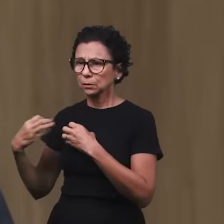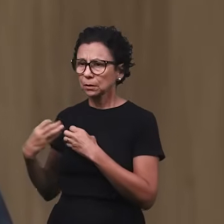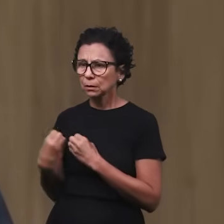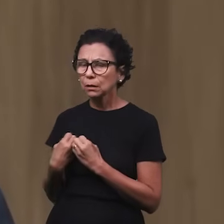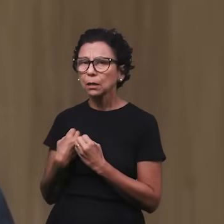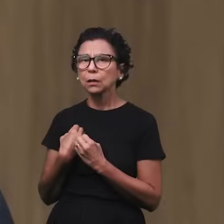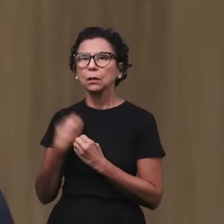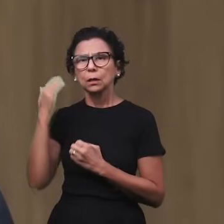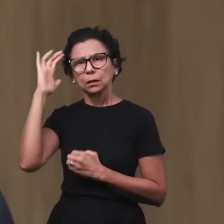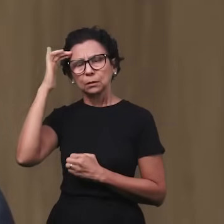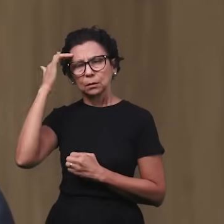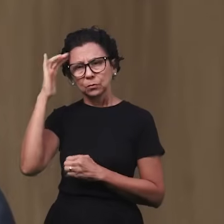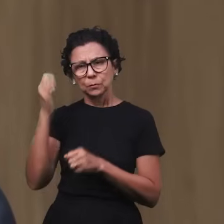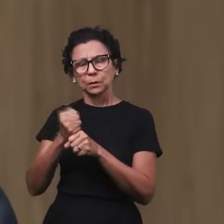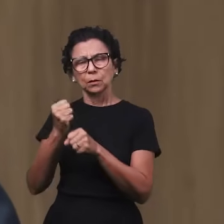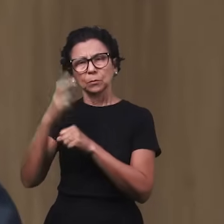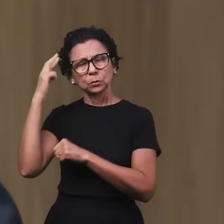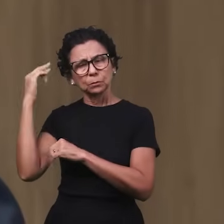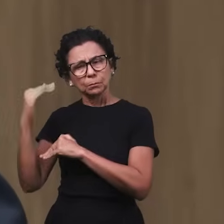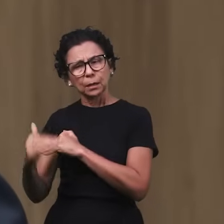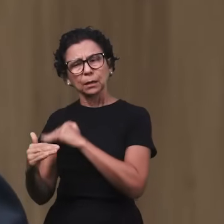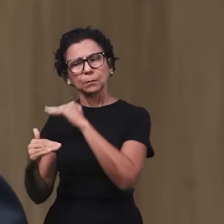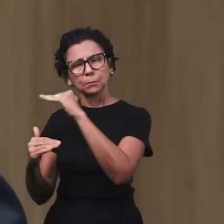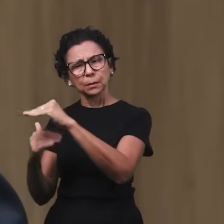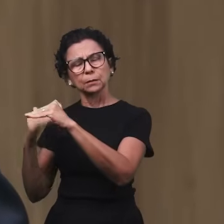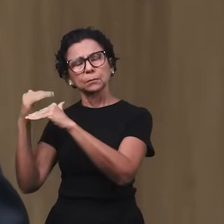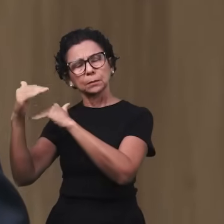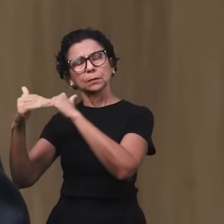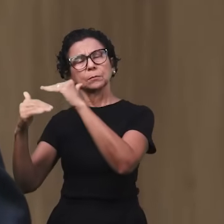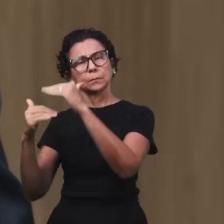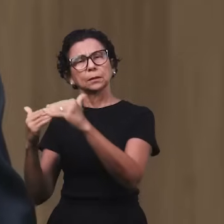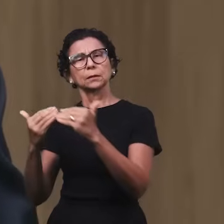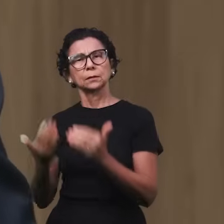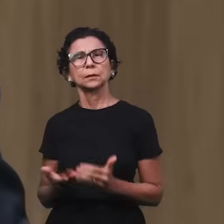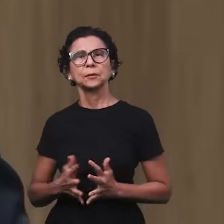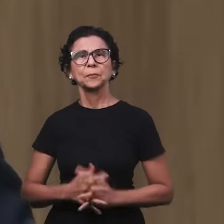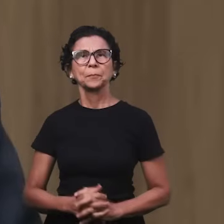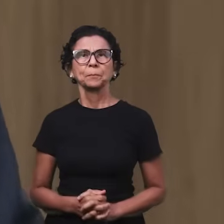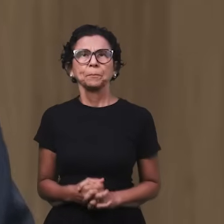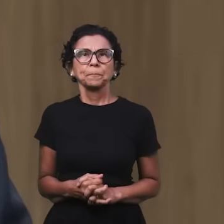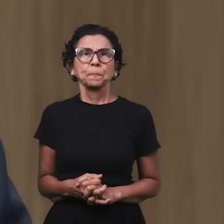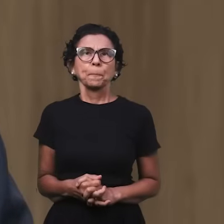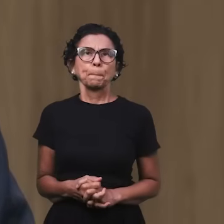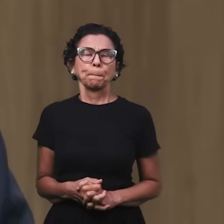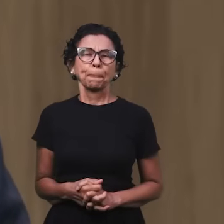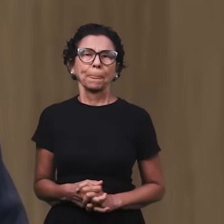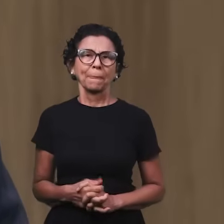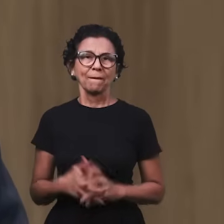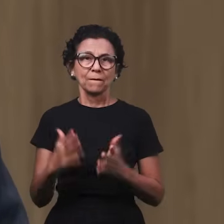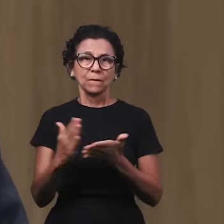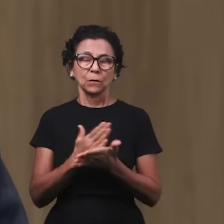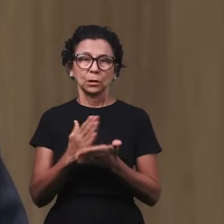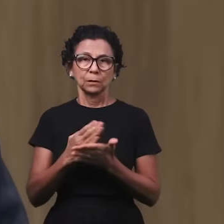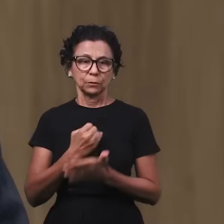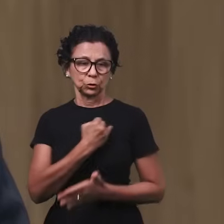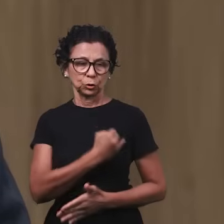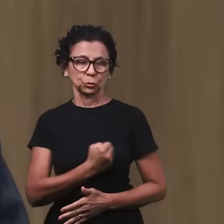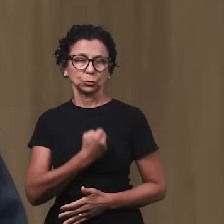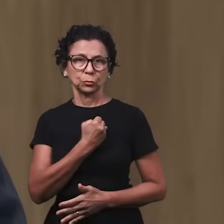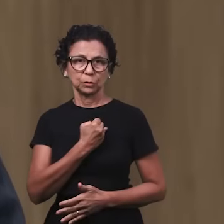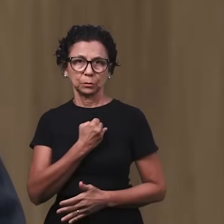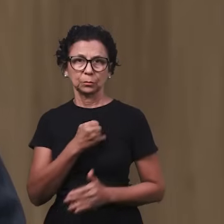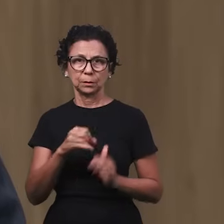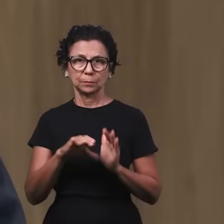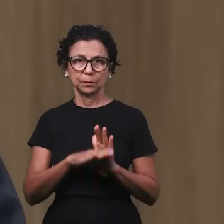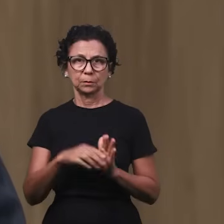no entendimento dessa obra do Senhor, né? O texto que está em João,